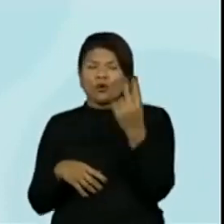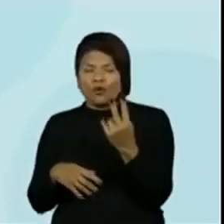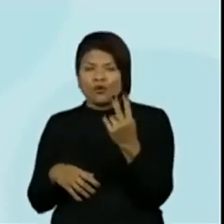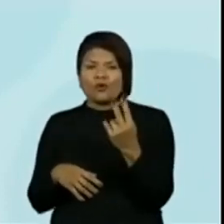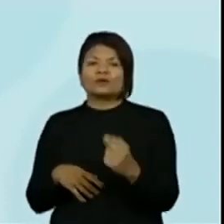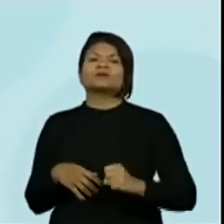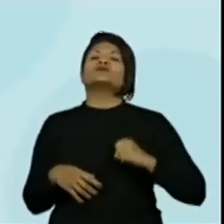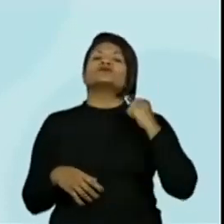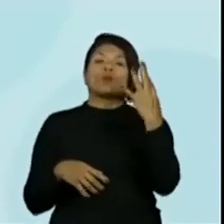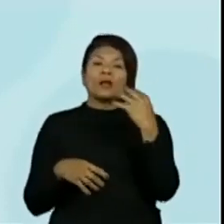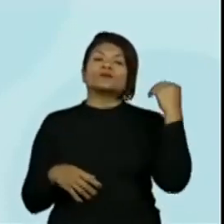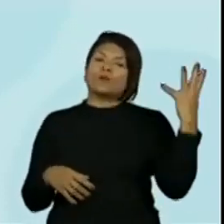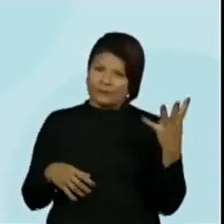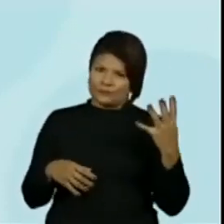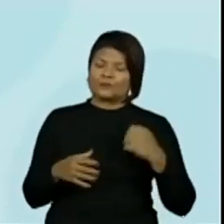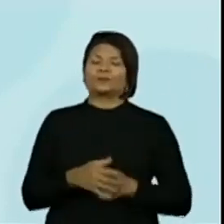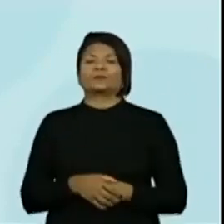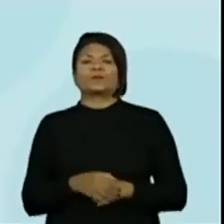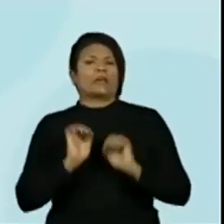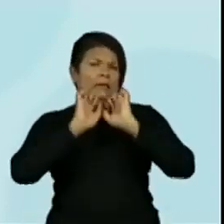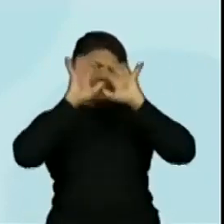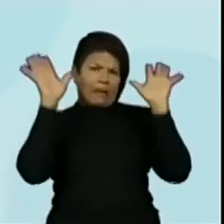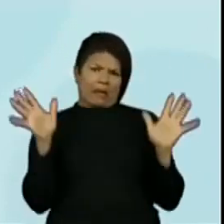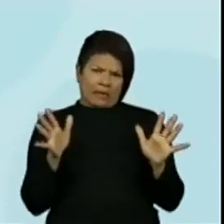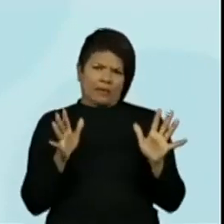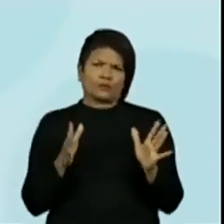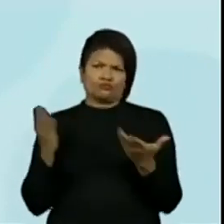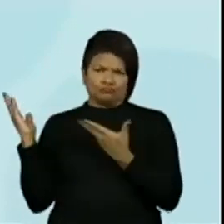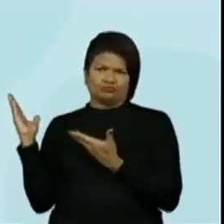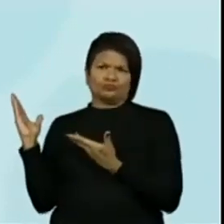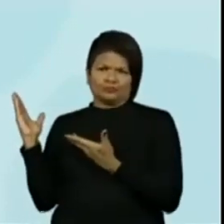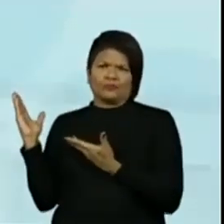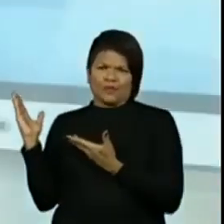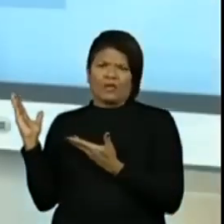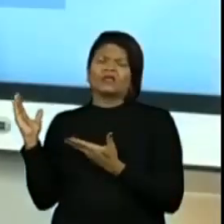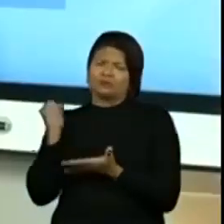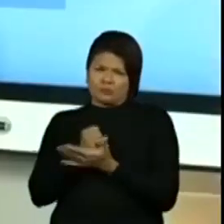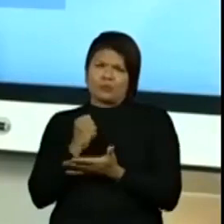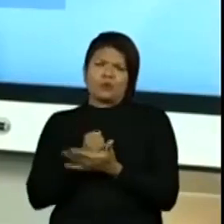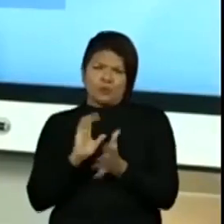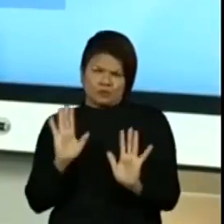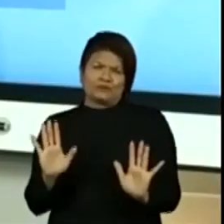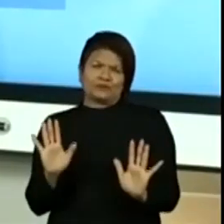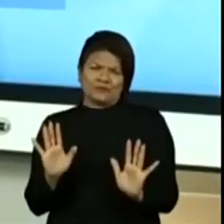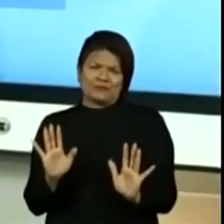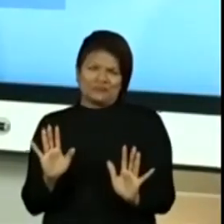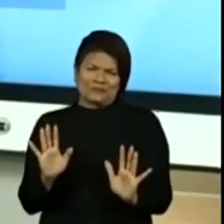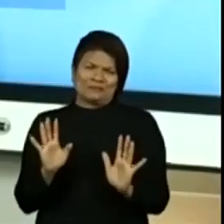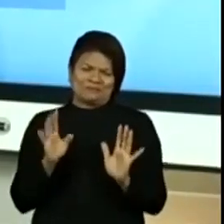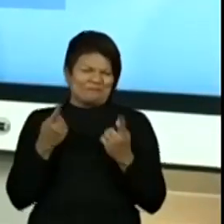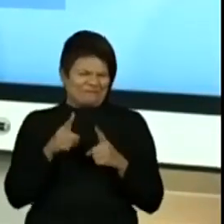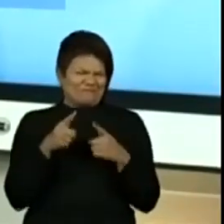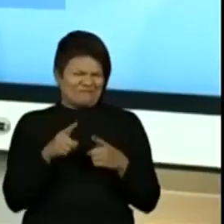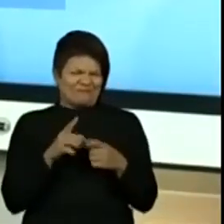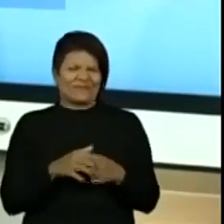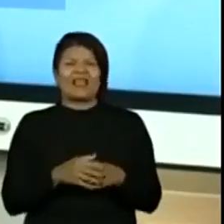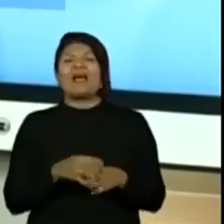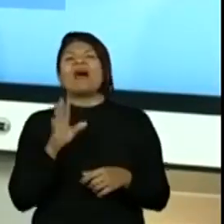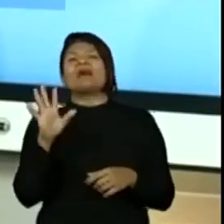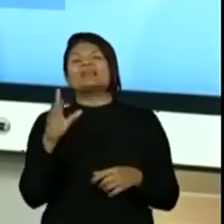4 e 4. E claro, bem de propósito, eu trouxe esses 2 primeiros para